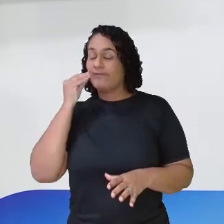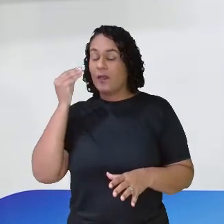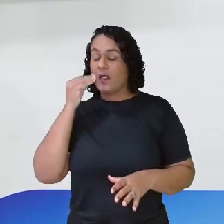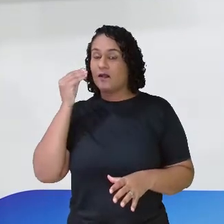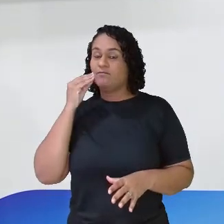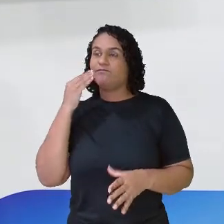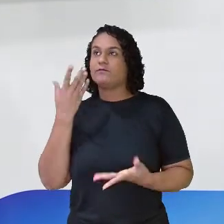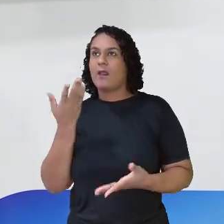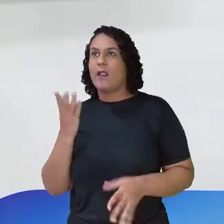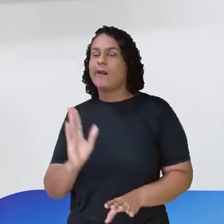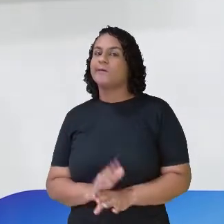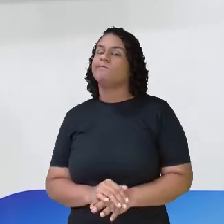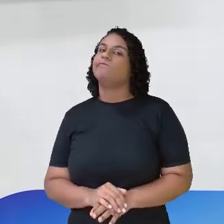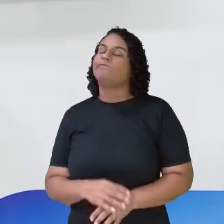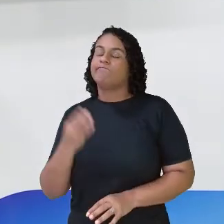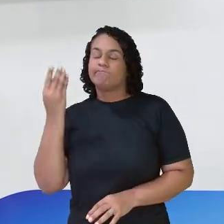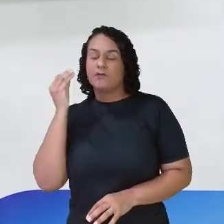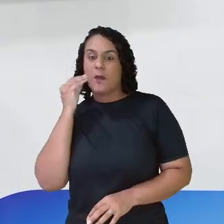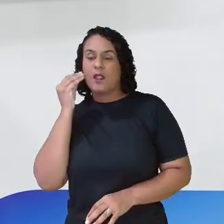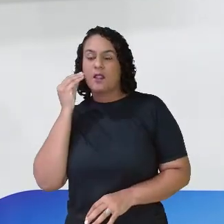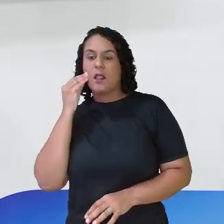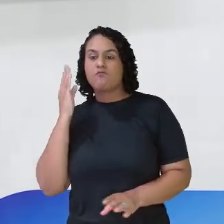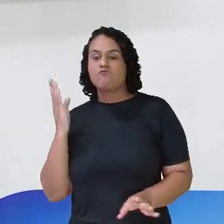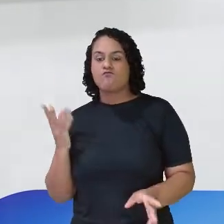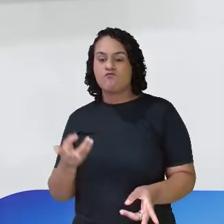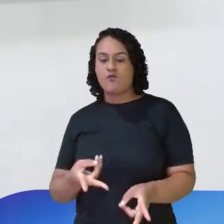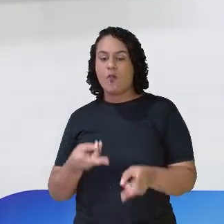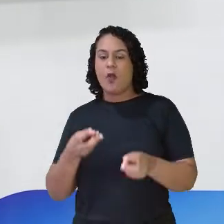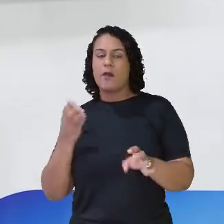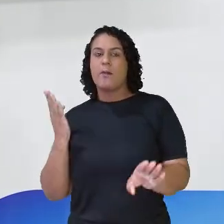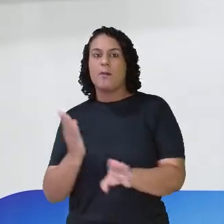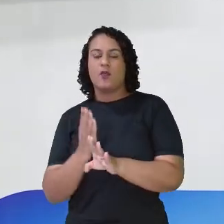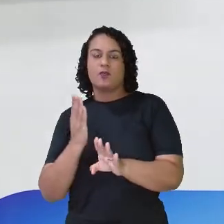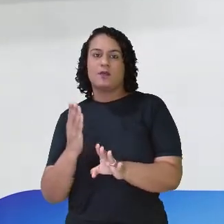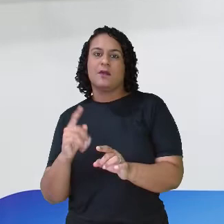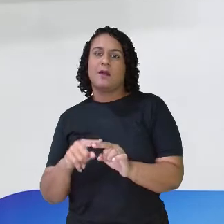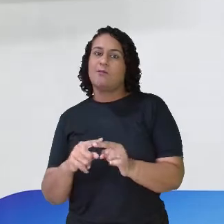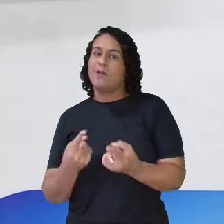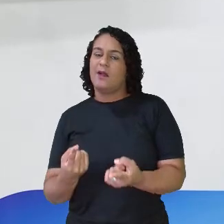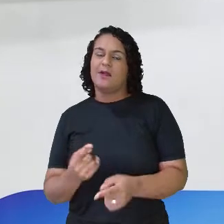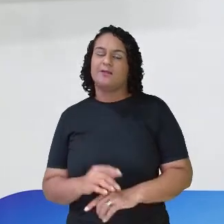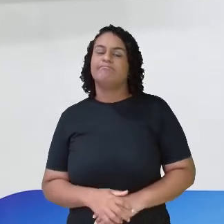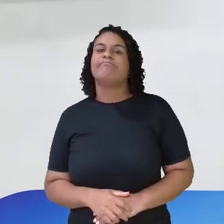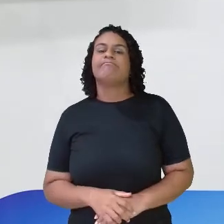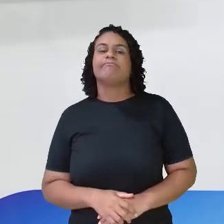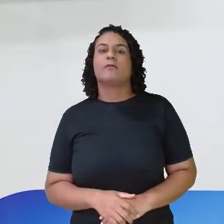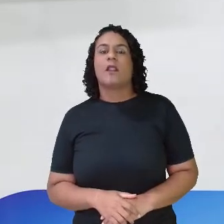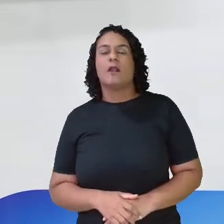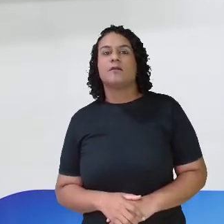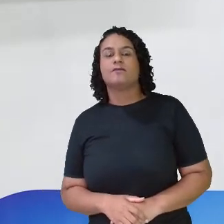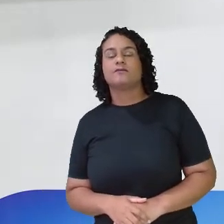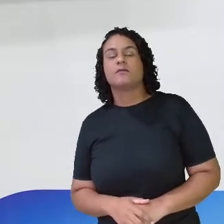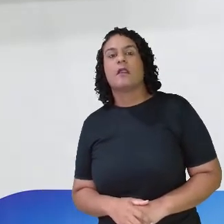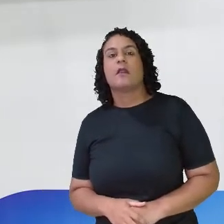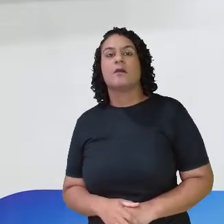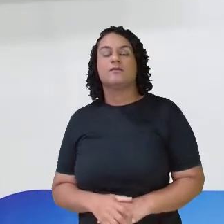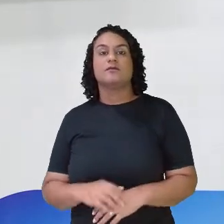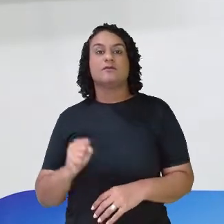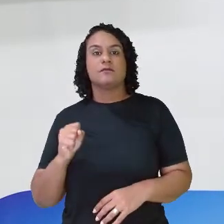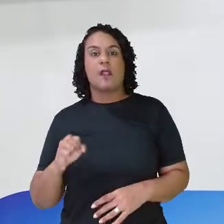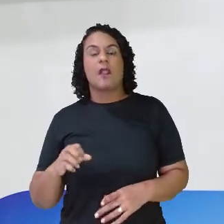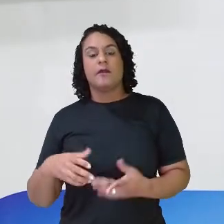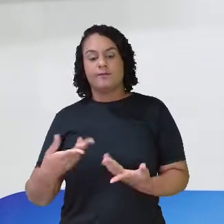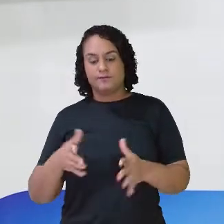encontrar, mas o que eu achei aqui eu não consegui abrir. Aí nem valia a pena trazer. Se eu pegar um cubo